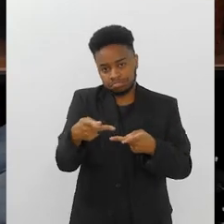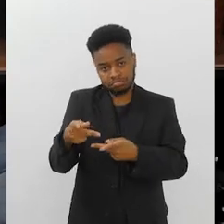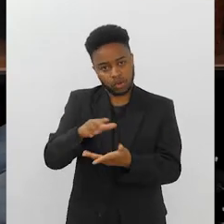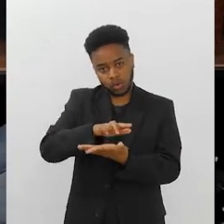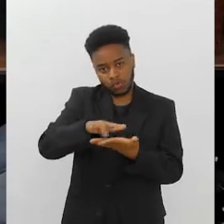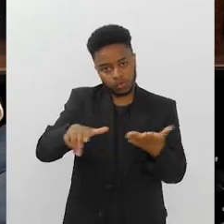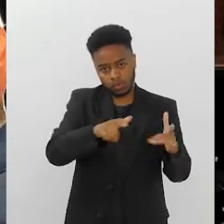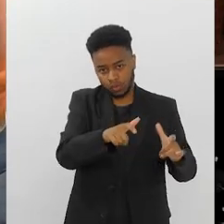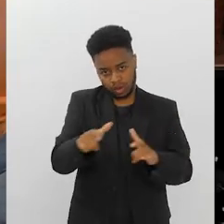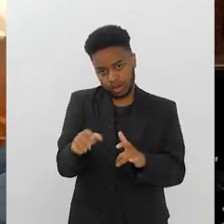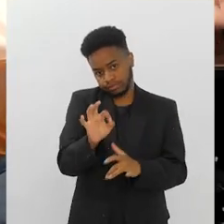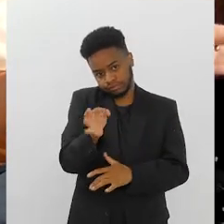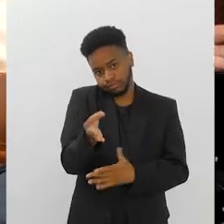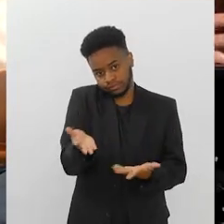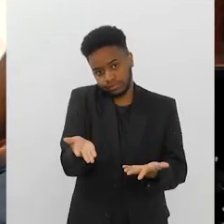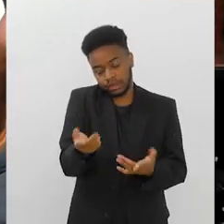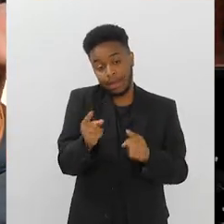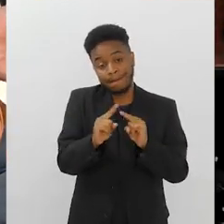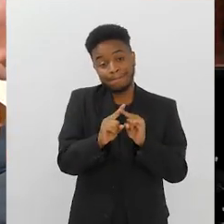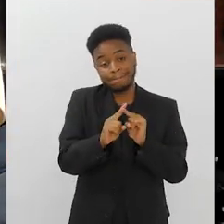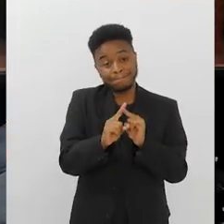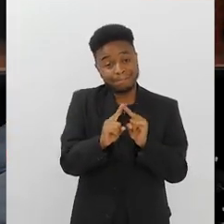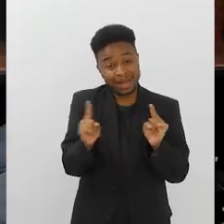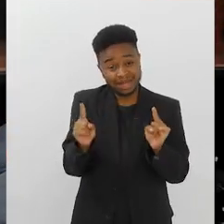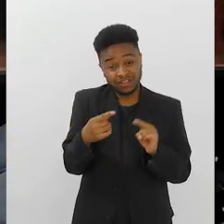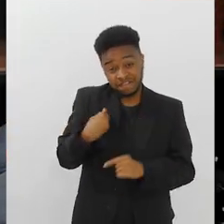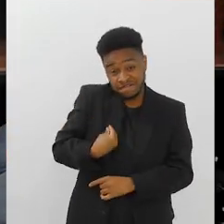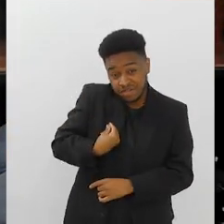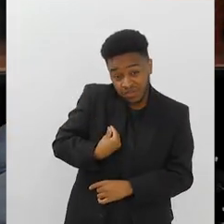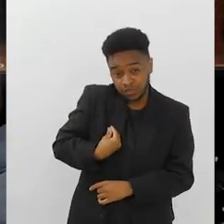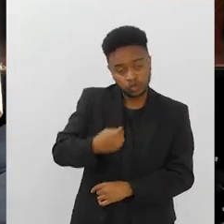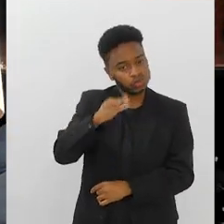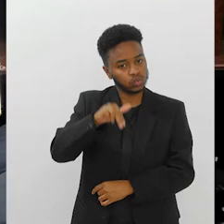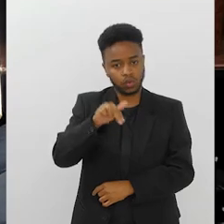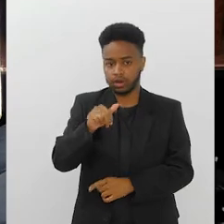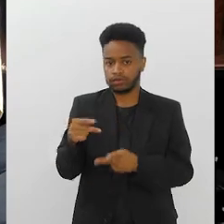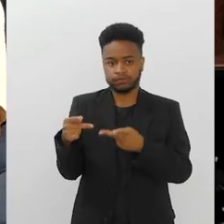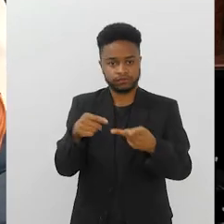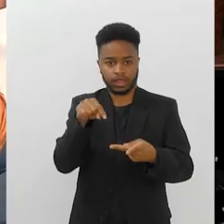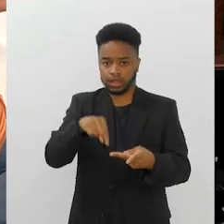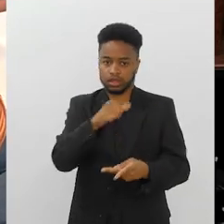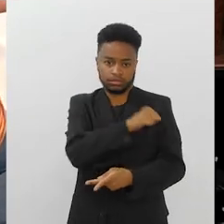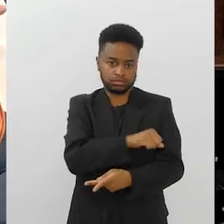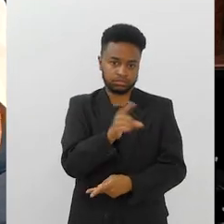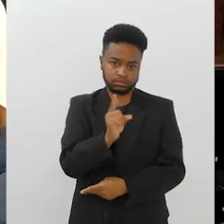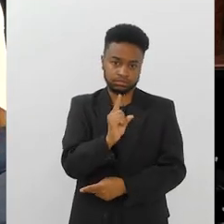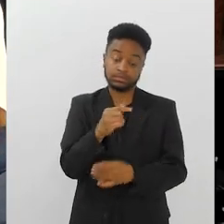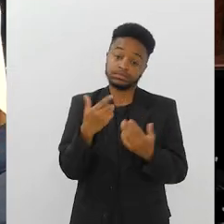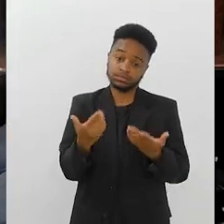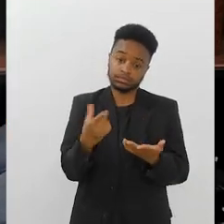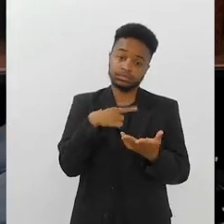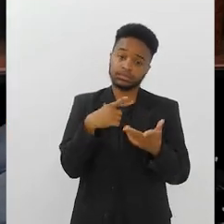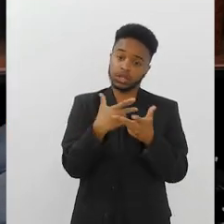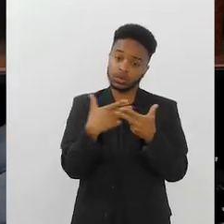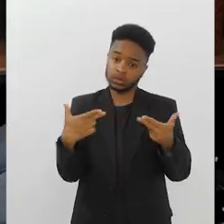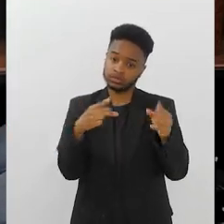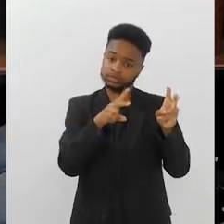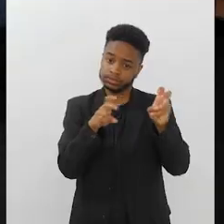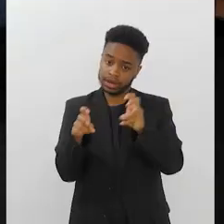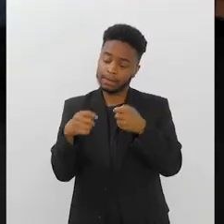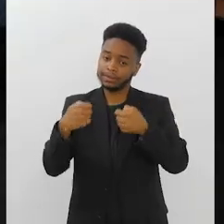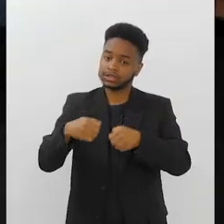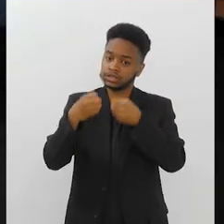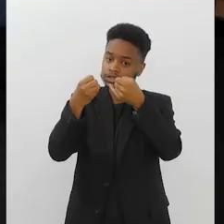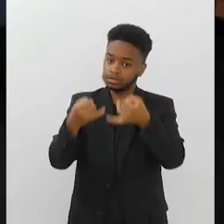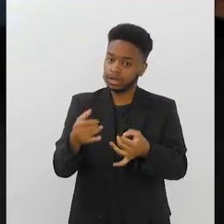só no Rio de Janeiro ele deve tá no mundo inteiro mas vivo ele não veio então são coisas que você